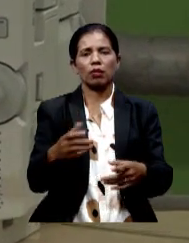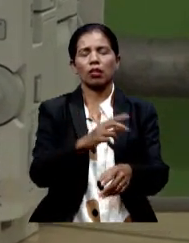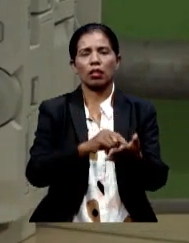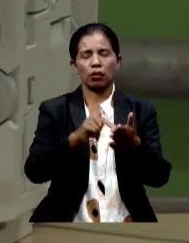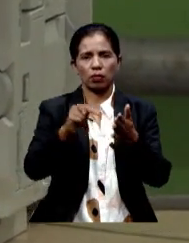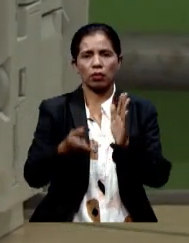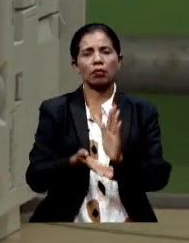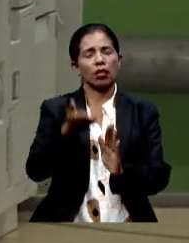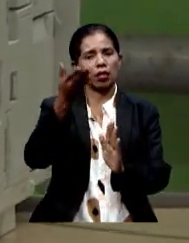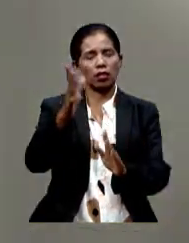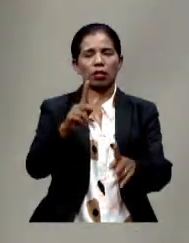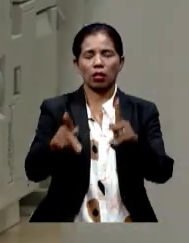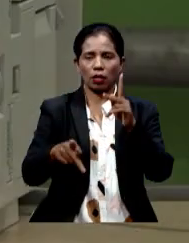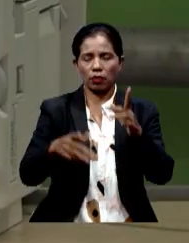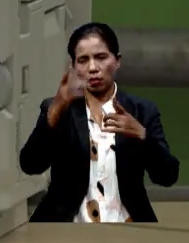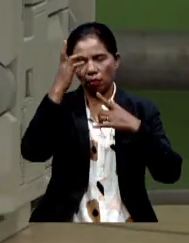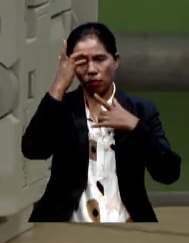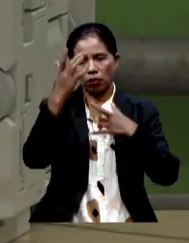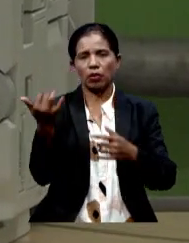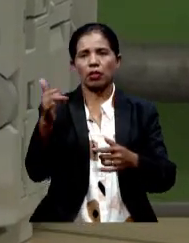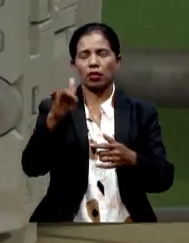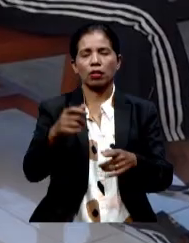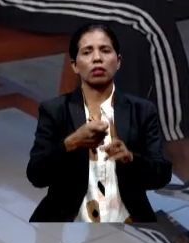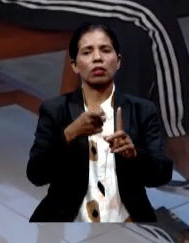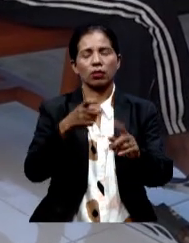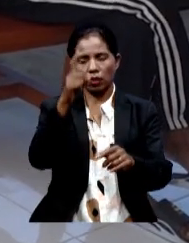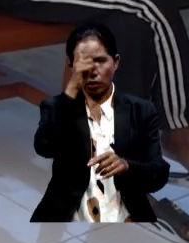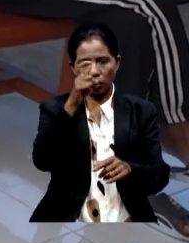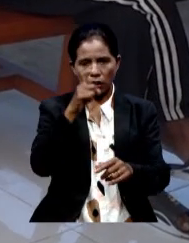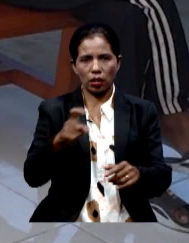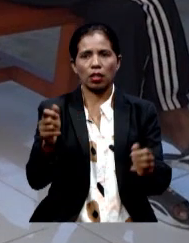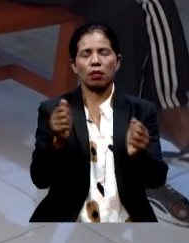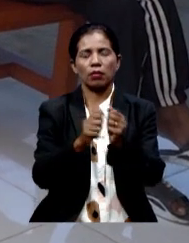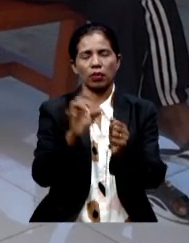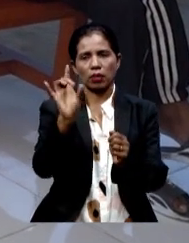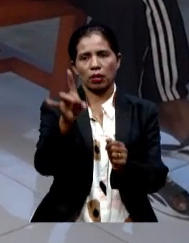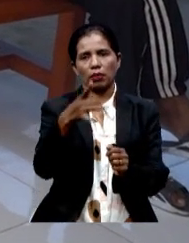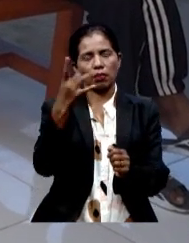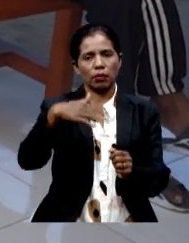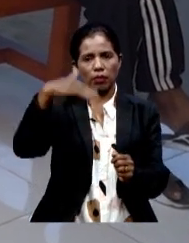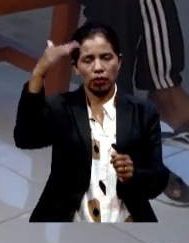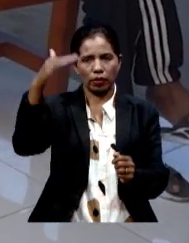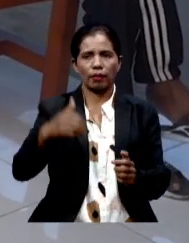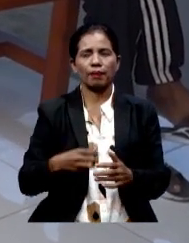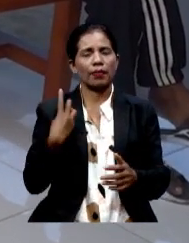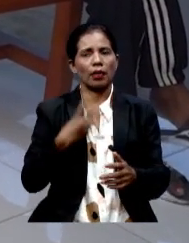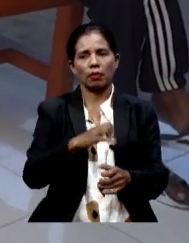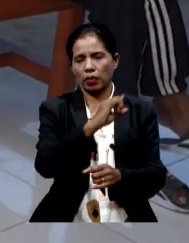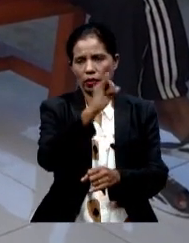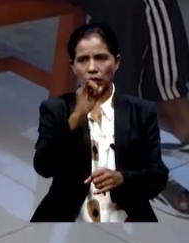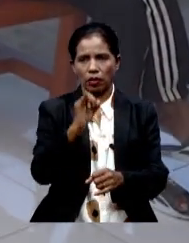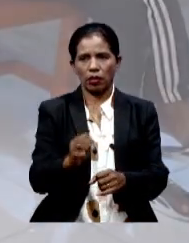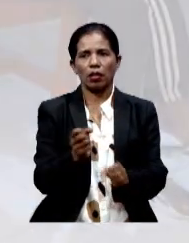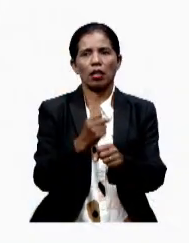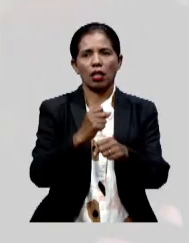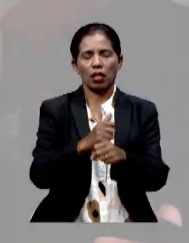nebe as no ema nebe sofre moras siracne, maioria ho idade sanulurecin walu baleten. Então, a me identifica no halo